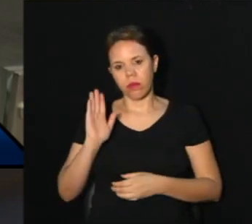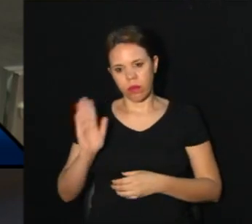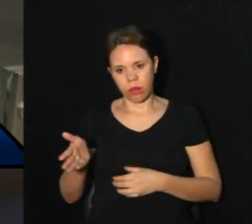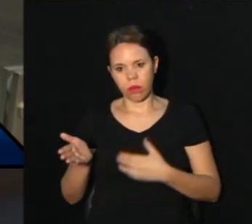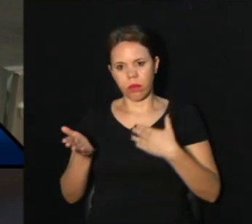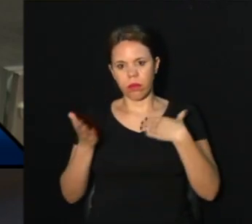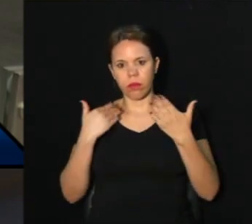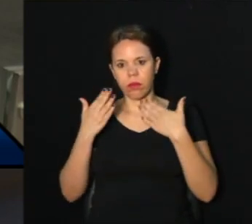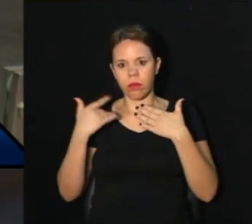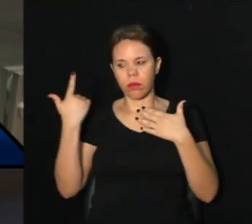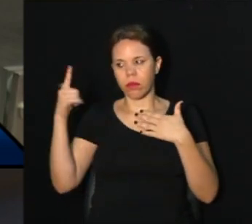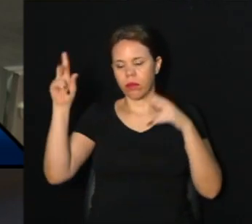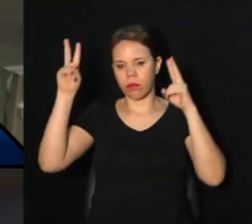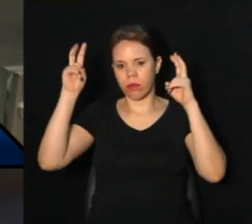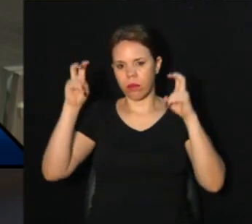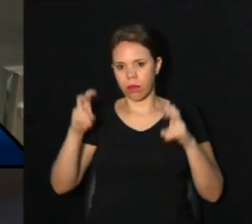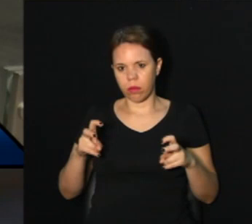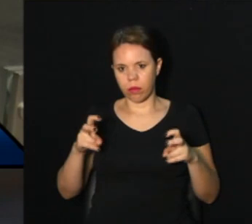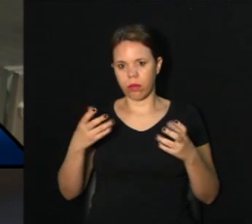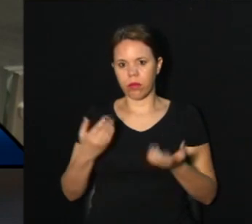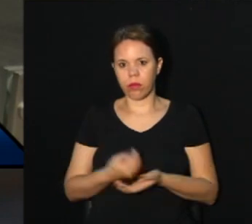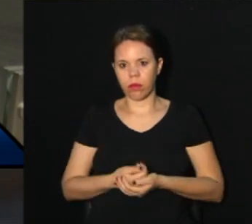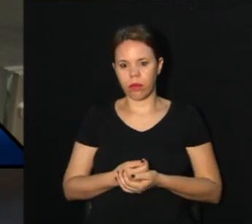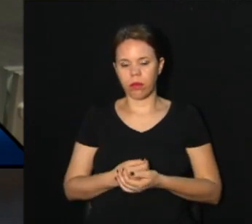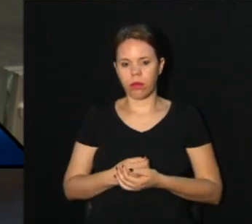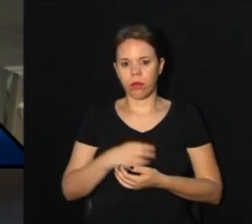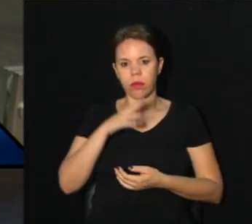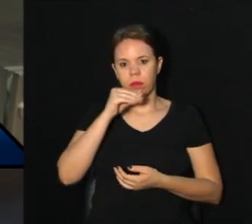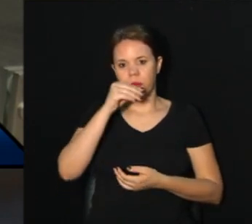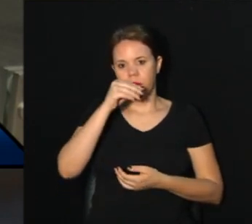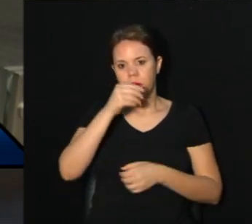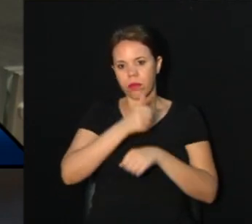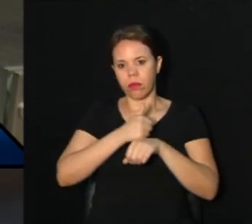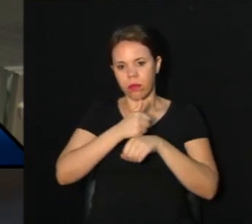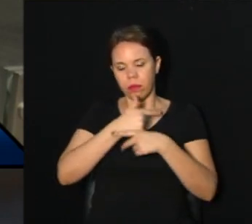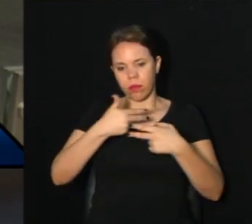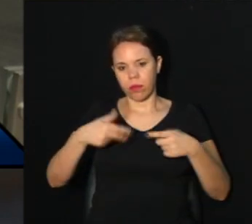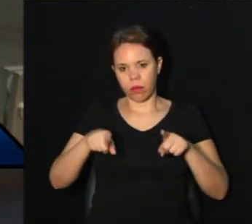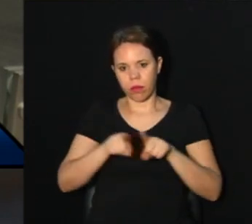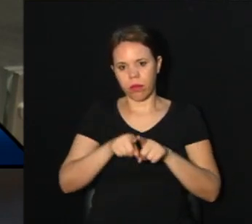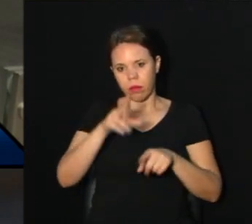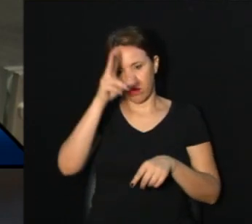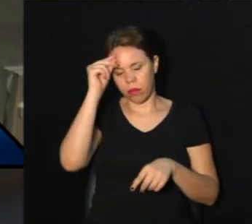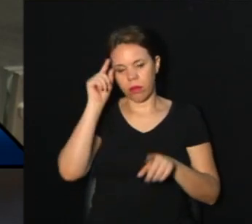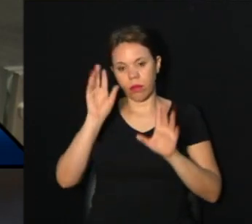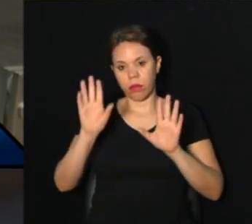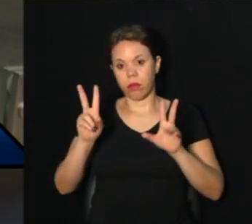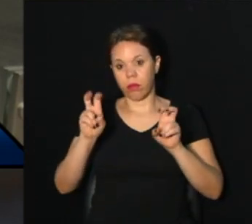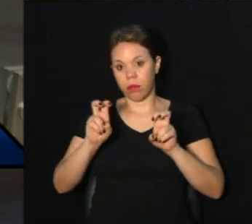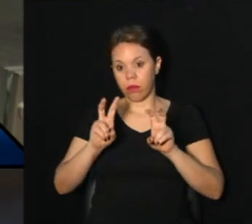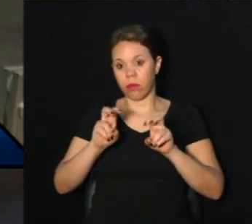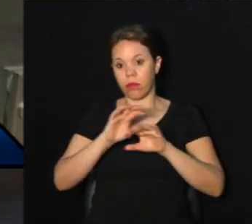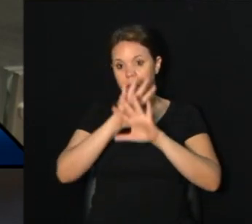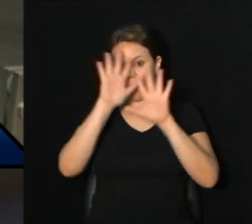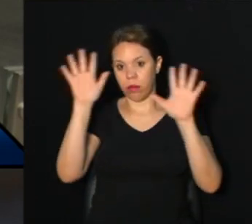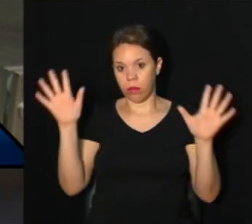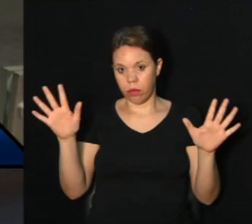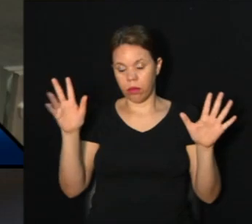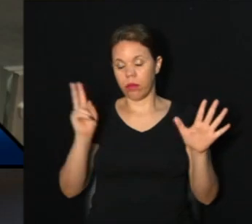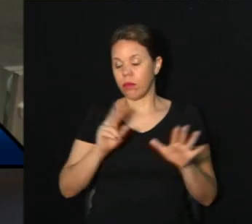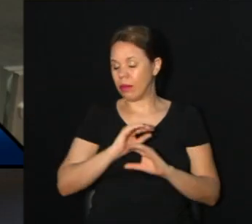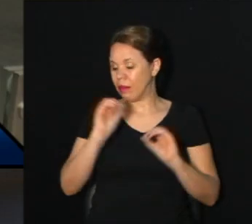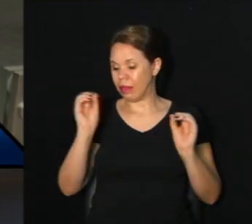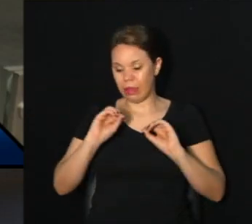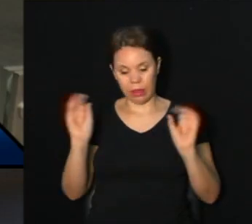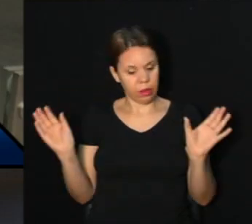conversamos sobre outros itens da questão do funcionalismo, e as conversas sempre às claras.